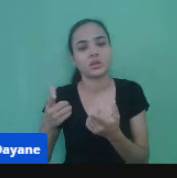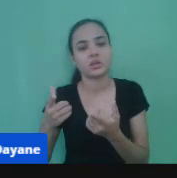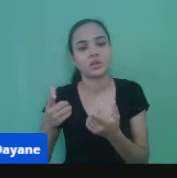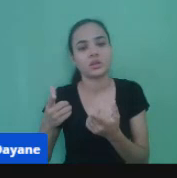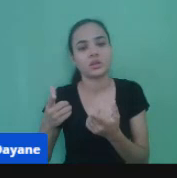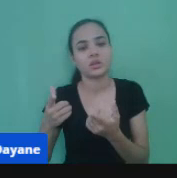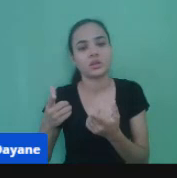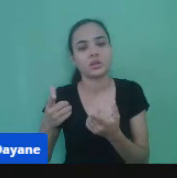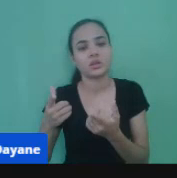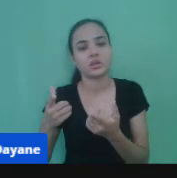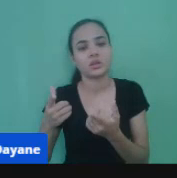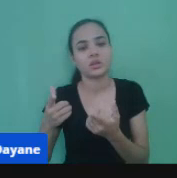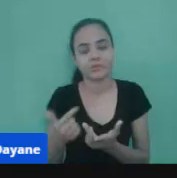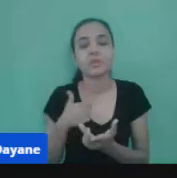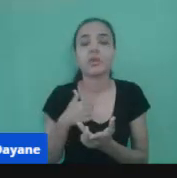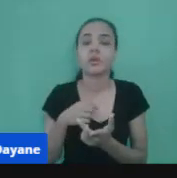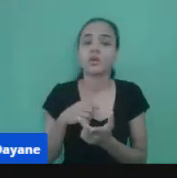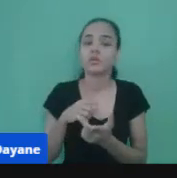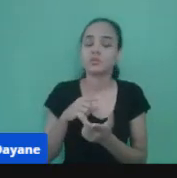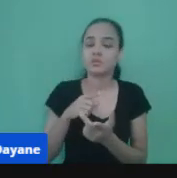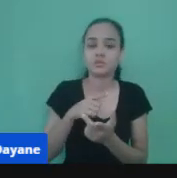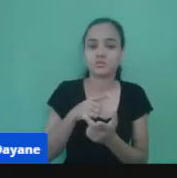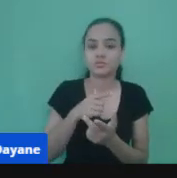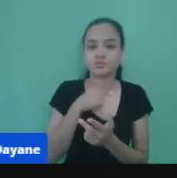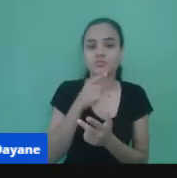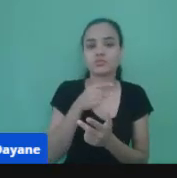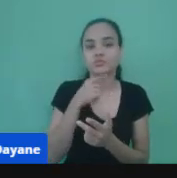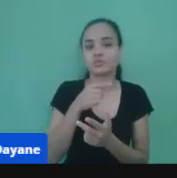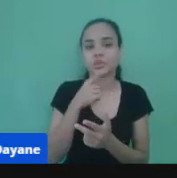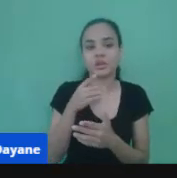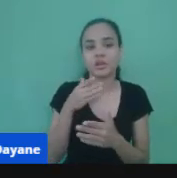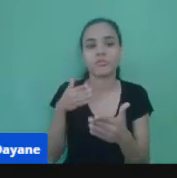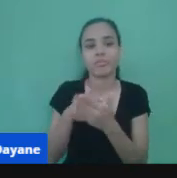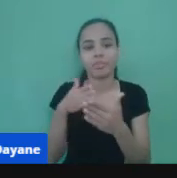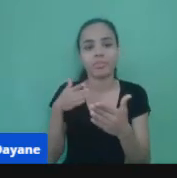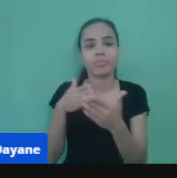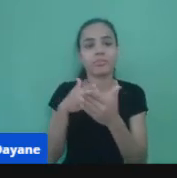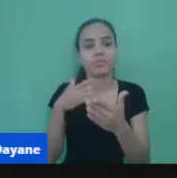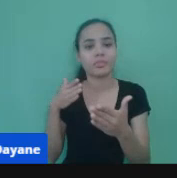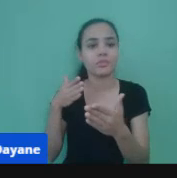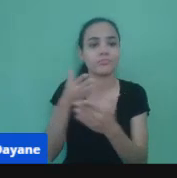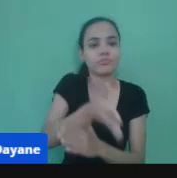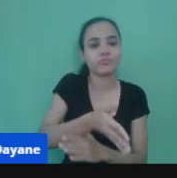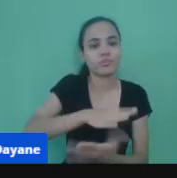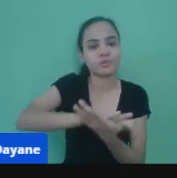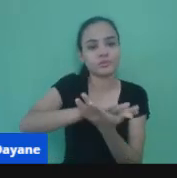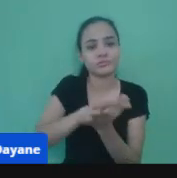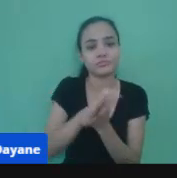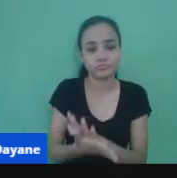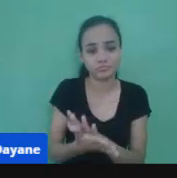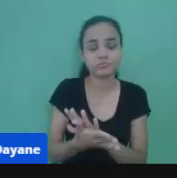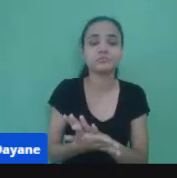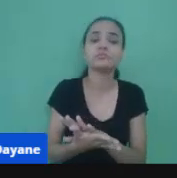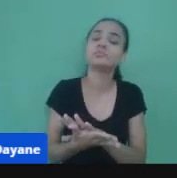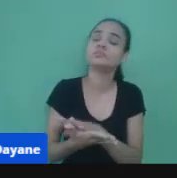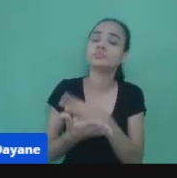entender qual é o seu papel, qual é a sua função na natureza, qual é a sua condição humana, você vai ser sempre refém